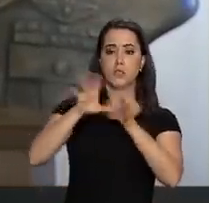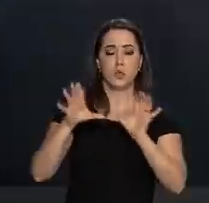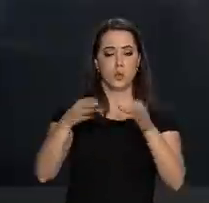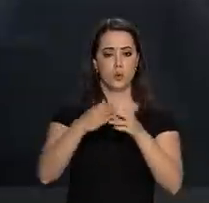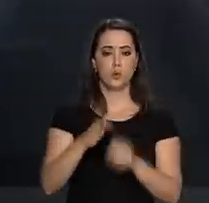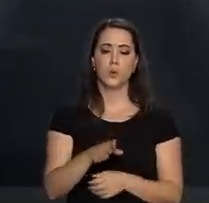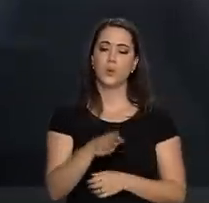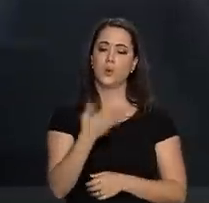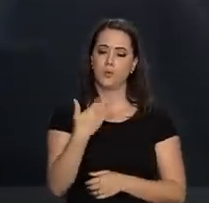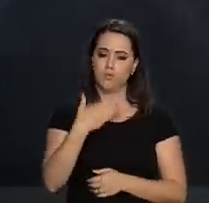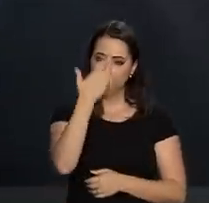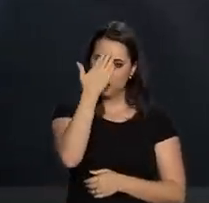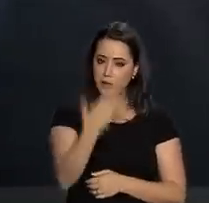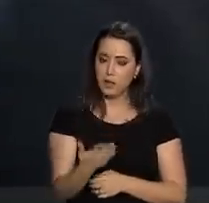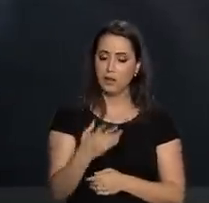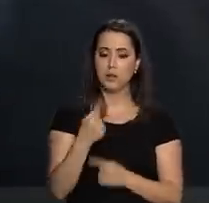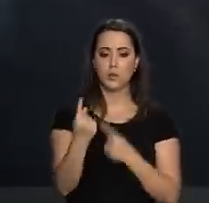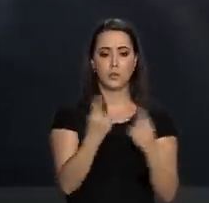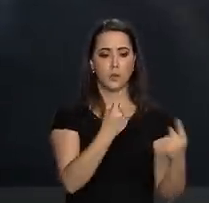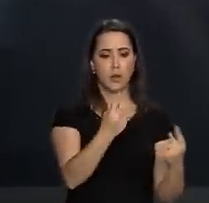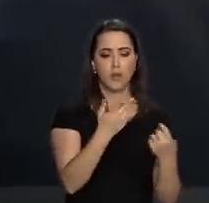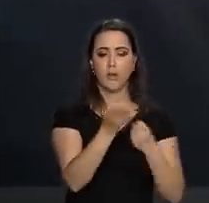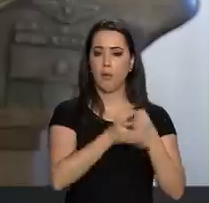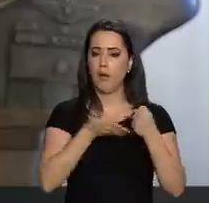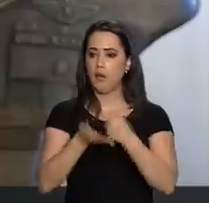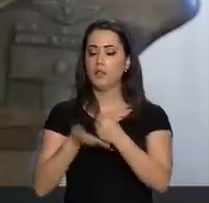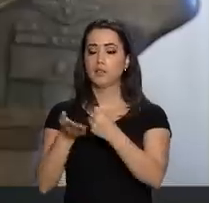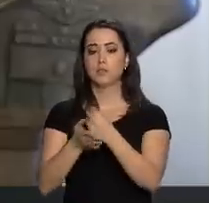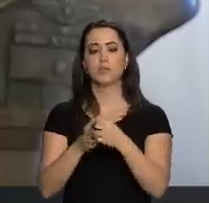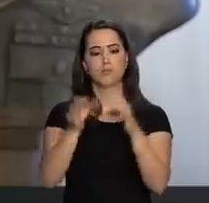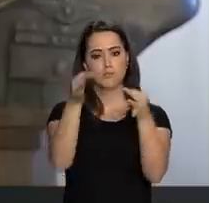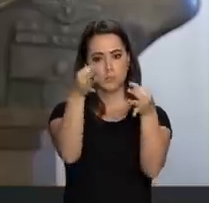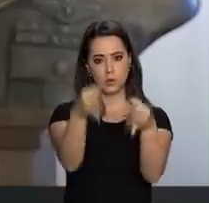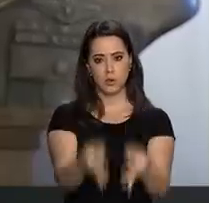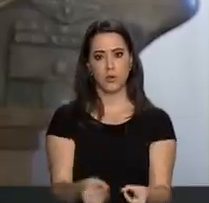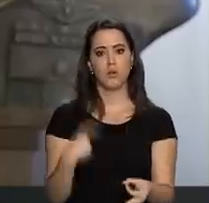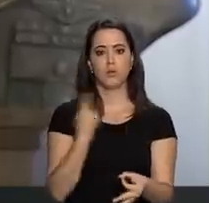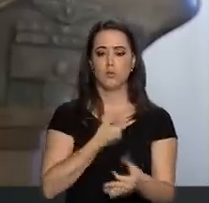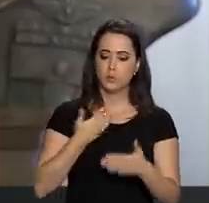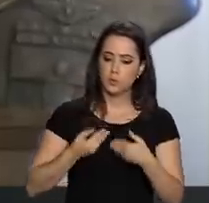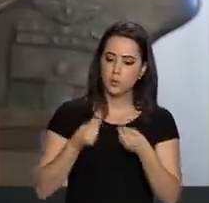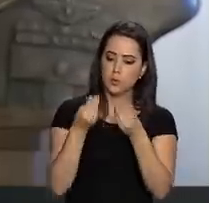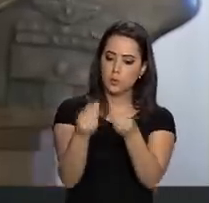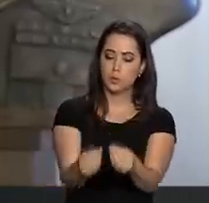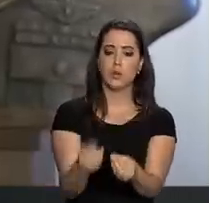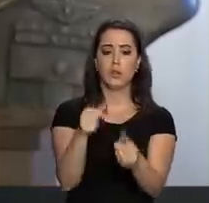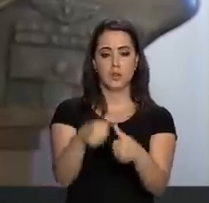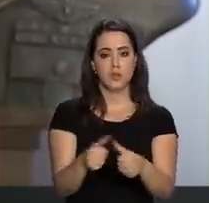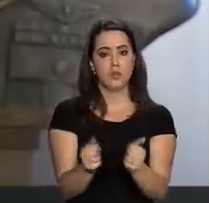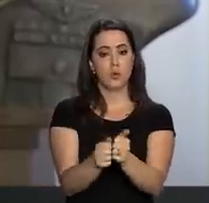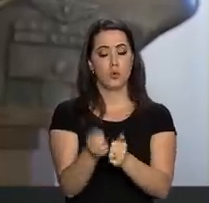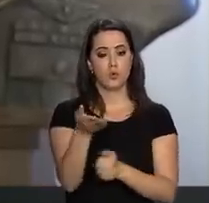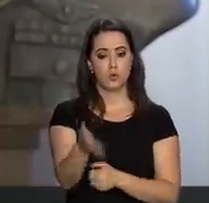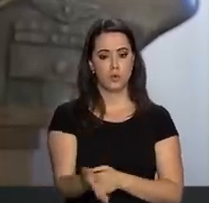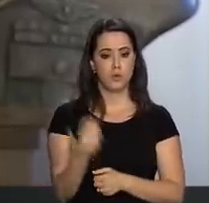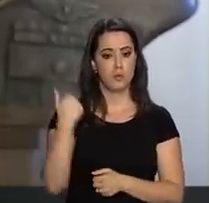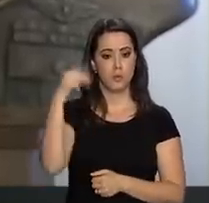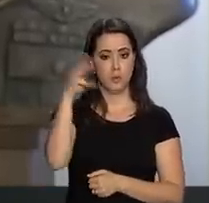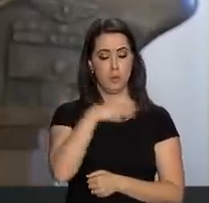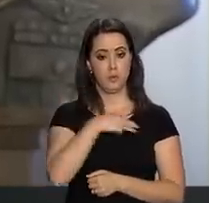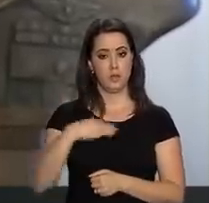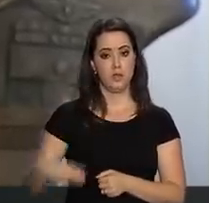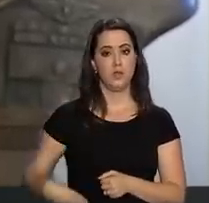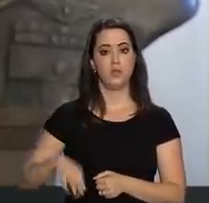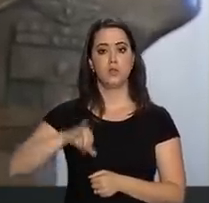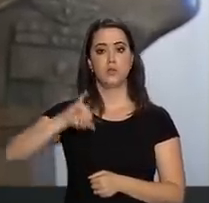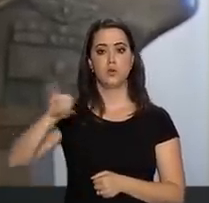nosso reconhecimento por cada pilar da sólida base que nos legaram. Estão aqui conosco, além do ministro